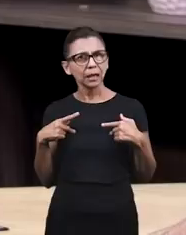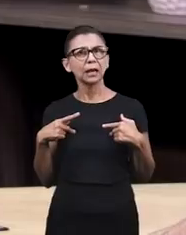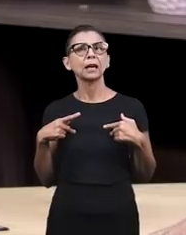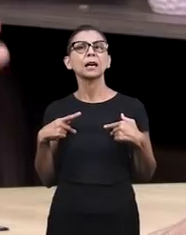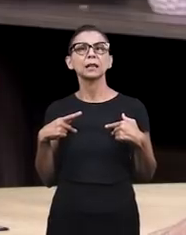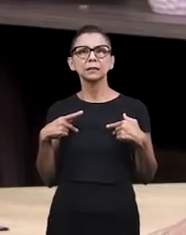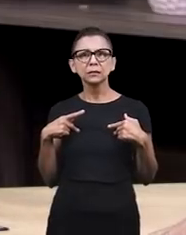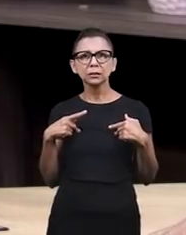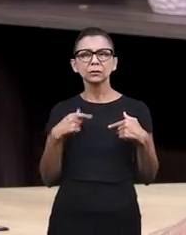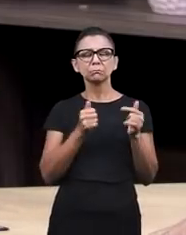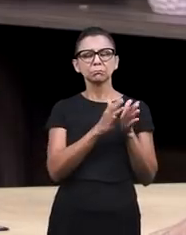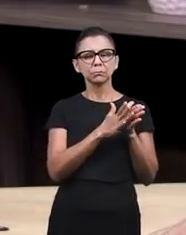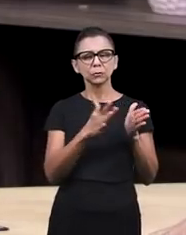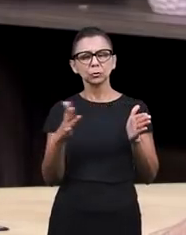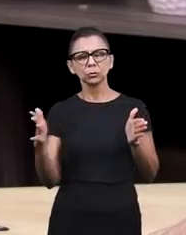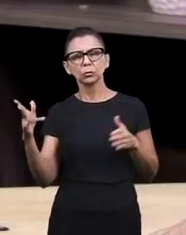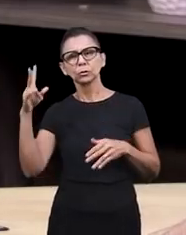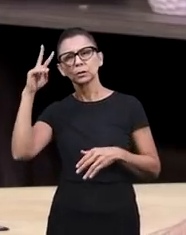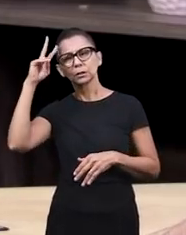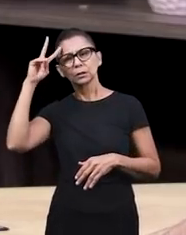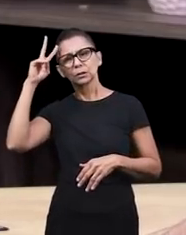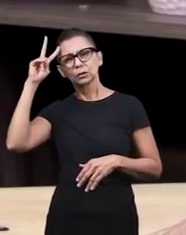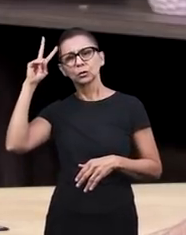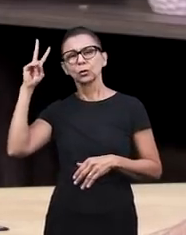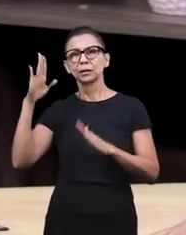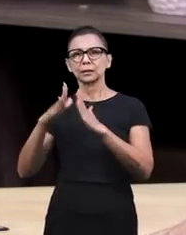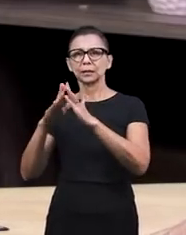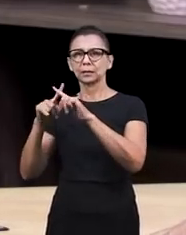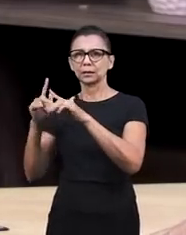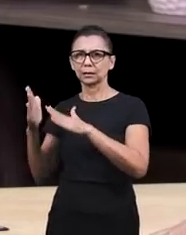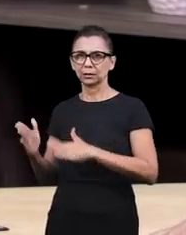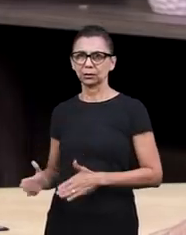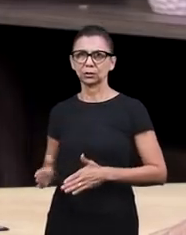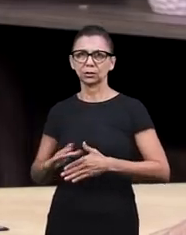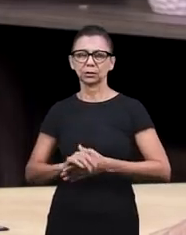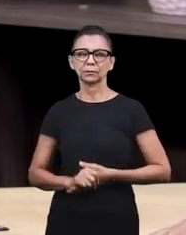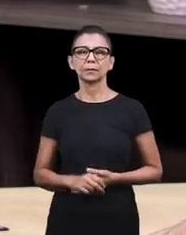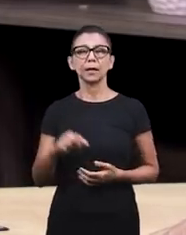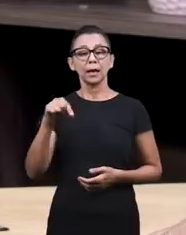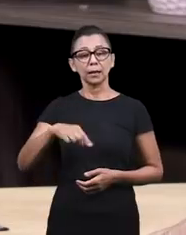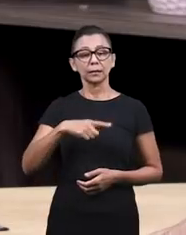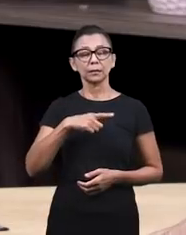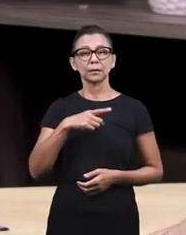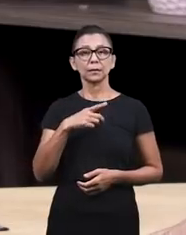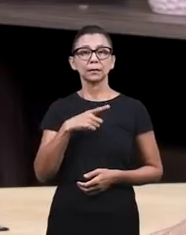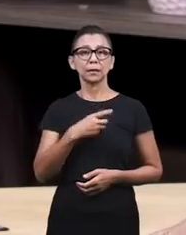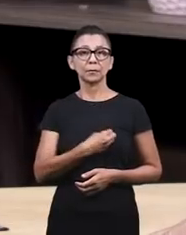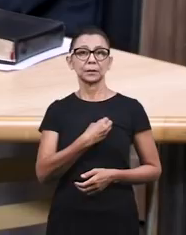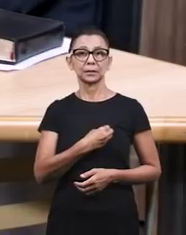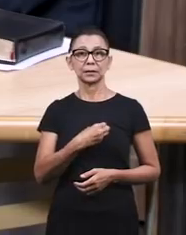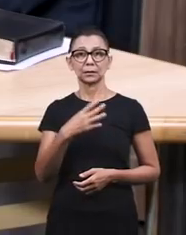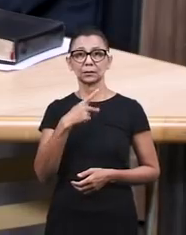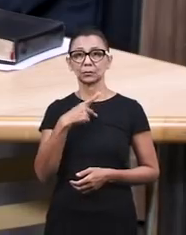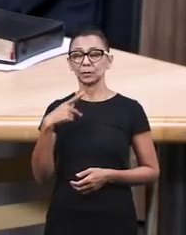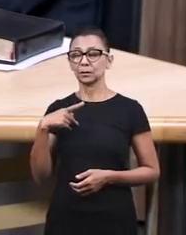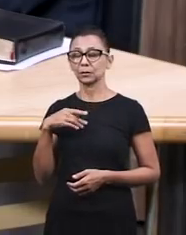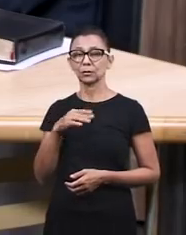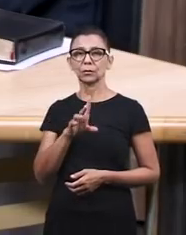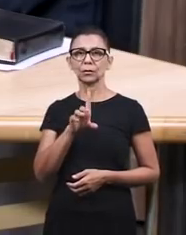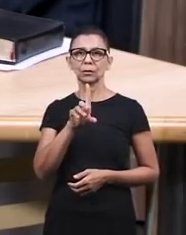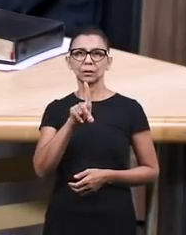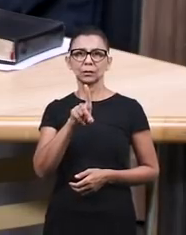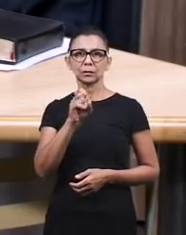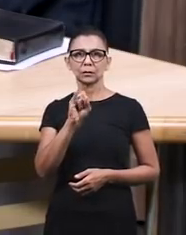conosco durante toda a história. E para tratar desse tema, mais uma vez, nós temos aqui a presença do pastor Diniz Azevedo Cipreste. Pastor Diniz, a paz do